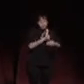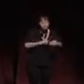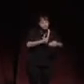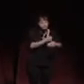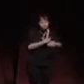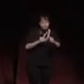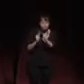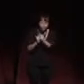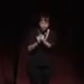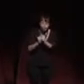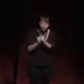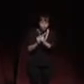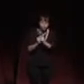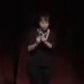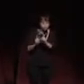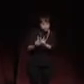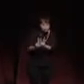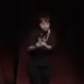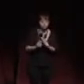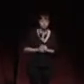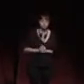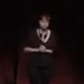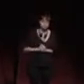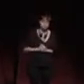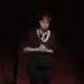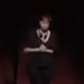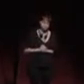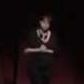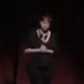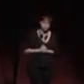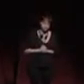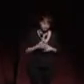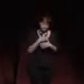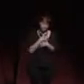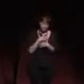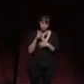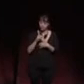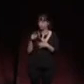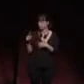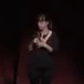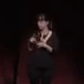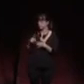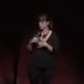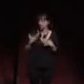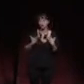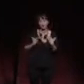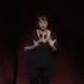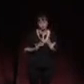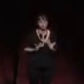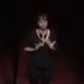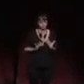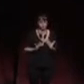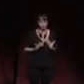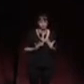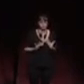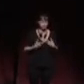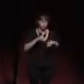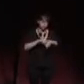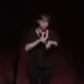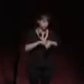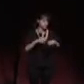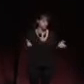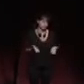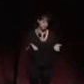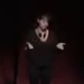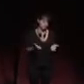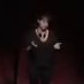junto? Eu sinto que os professores estão cansados, a situação que a gente está